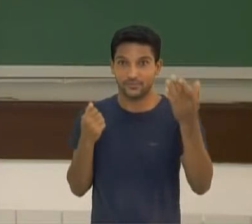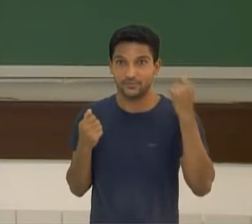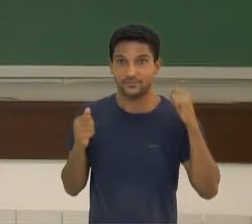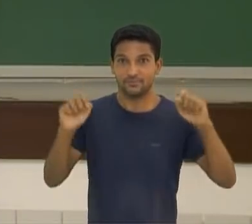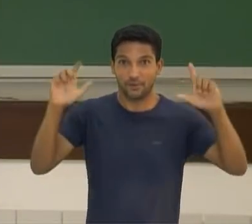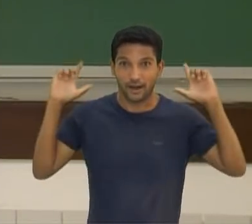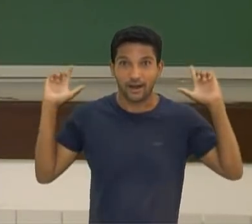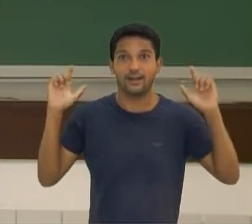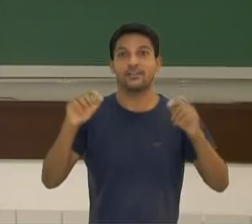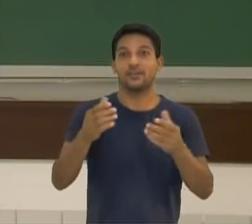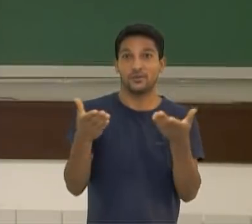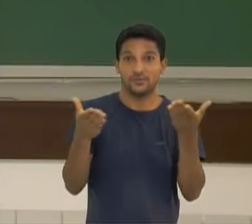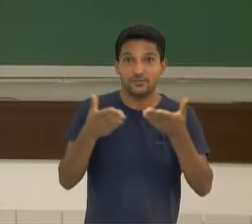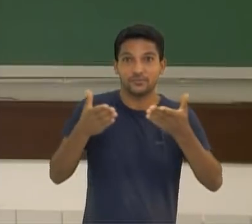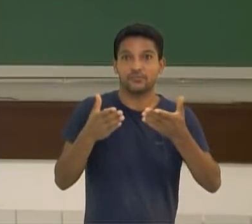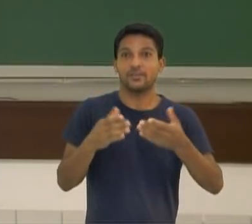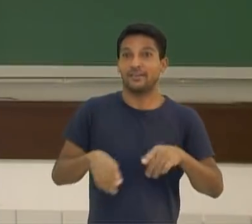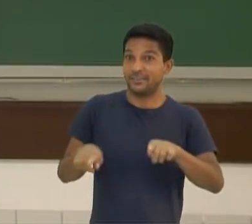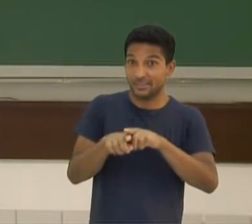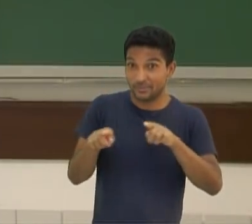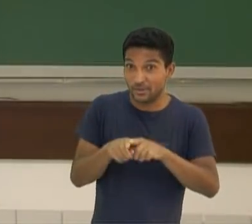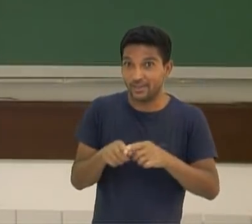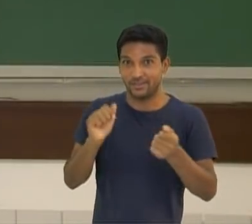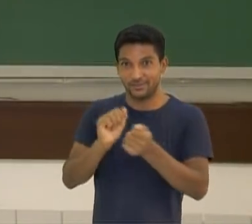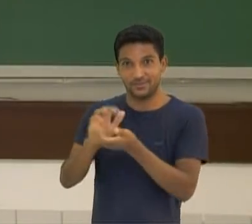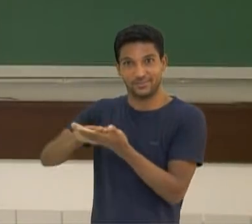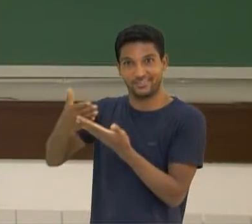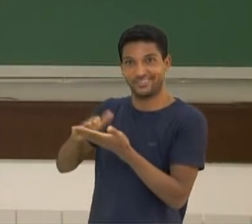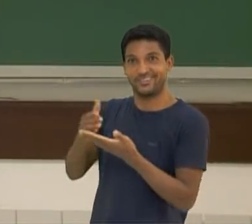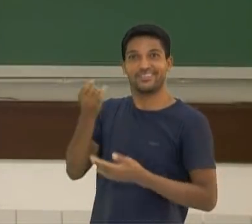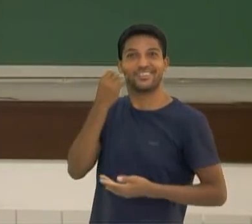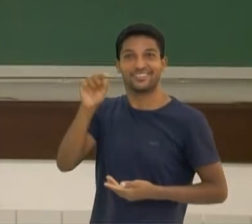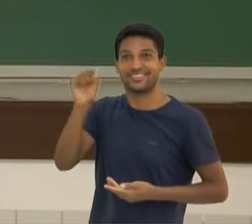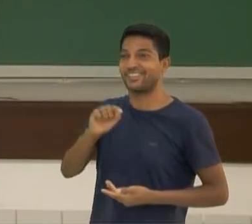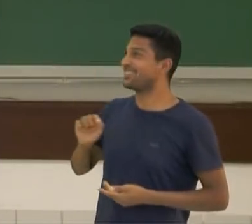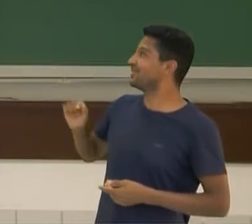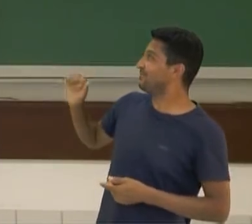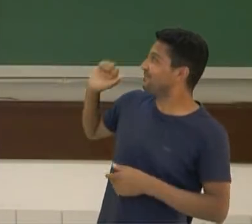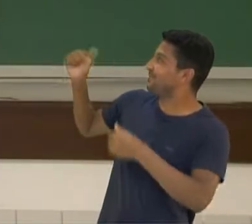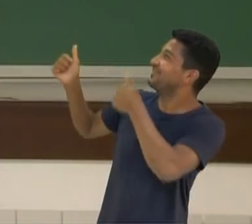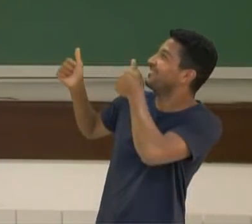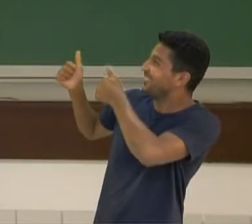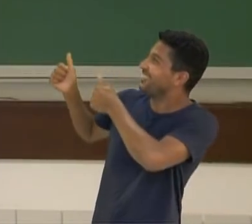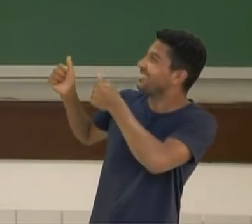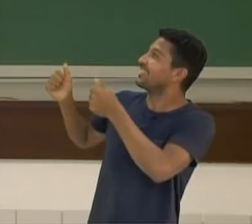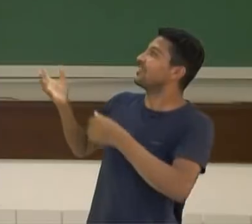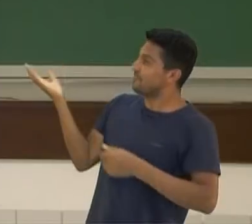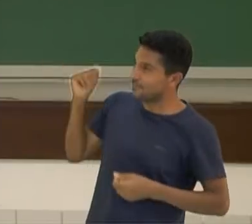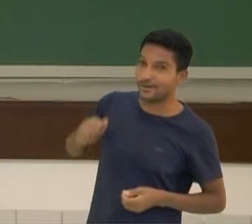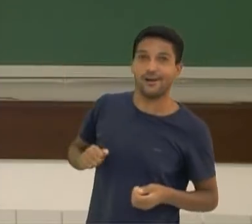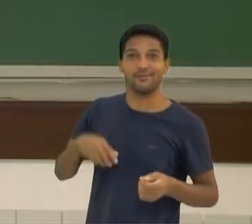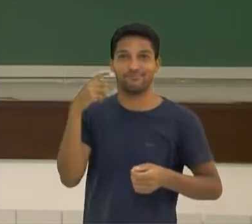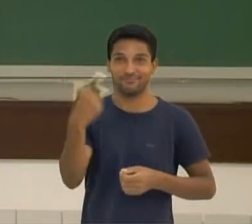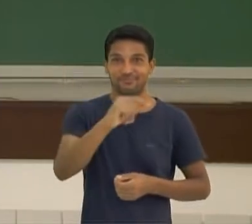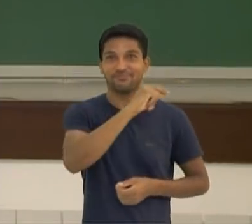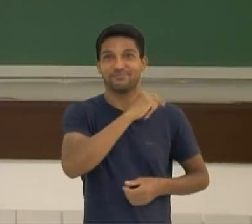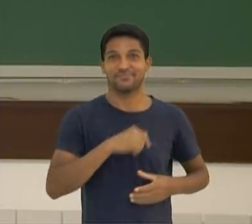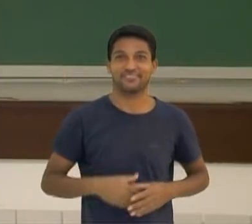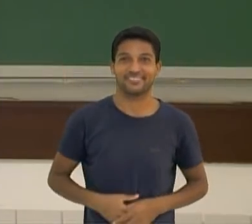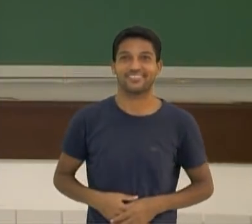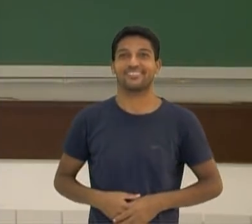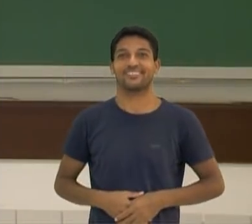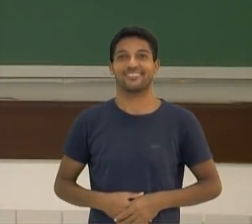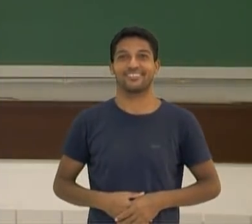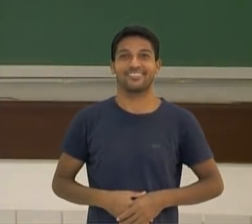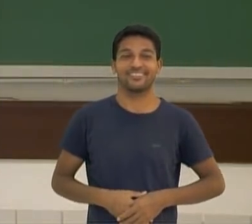só sucesso, né? Não só comigo, mas também com meu colega Isaías, que tá aqui também, né? Vamos que vamos, Isaías! Bora que